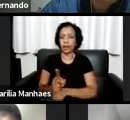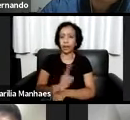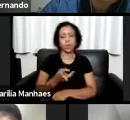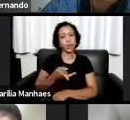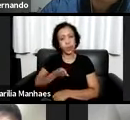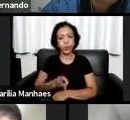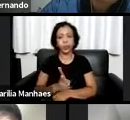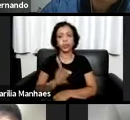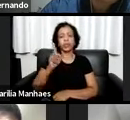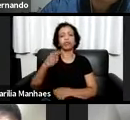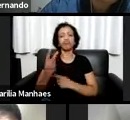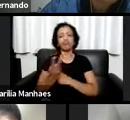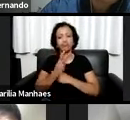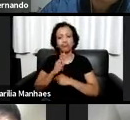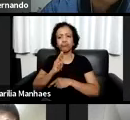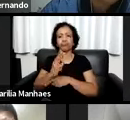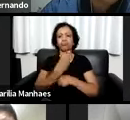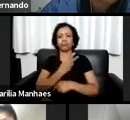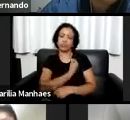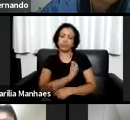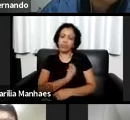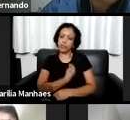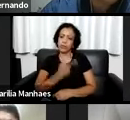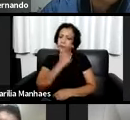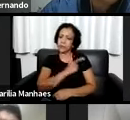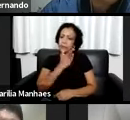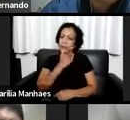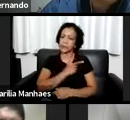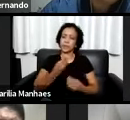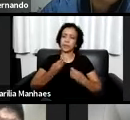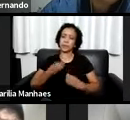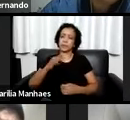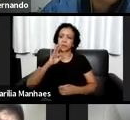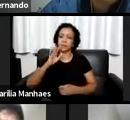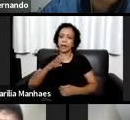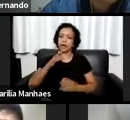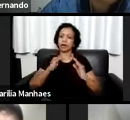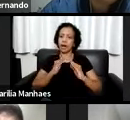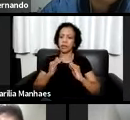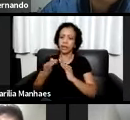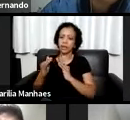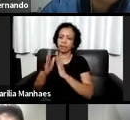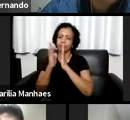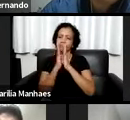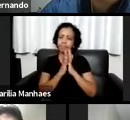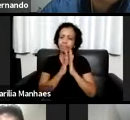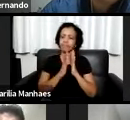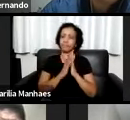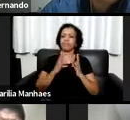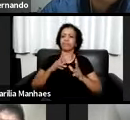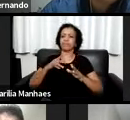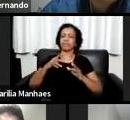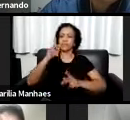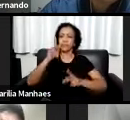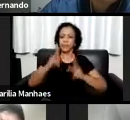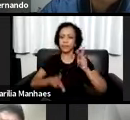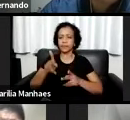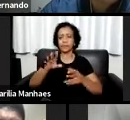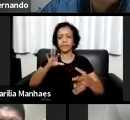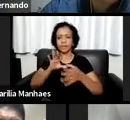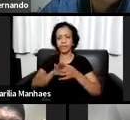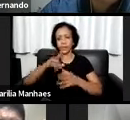está nas estradas atendendo caminhoneiros, ela está indo de casa em casa, levando cestas básicas, socorro, ela está indo a